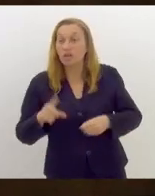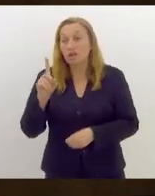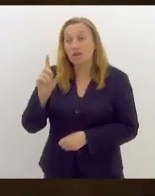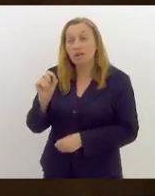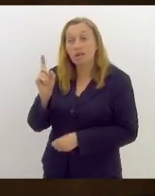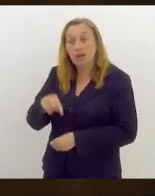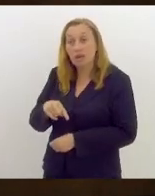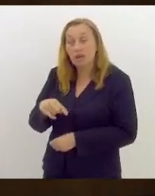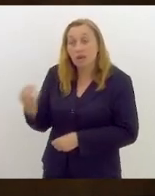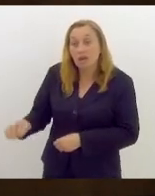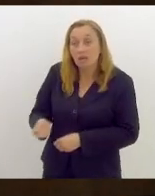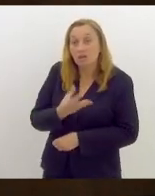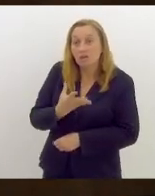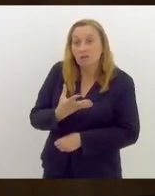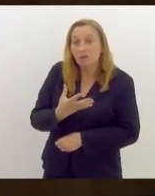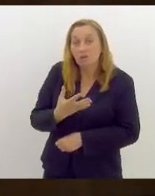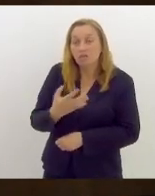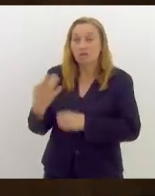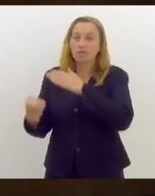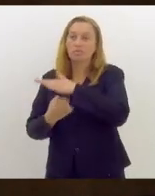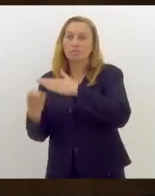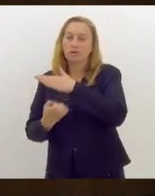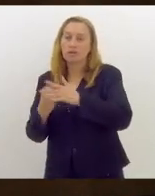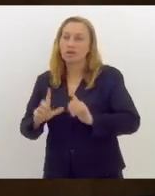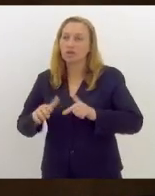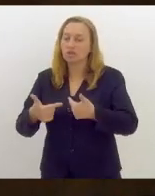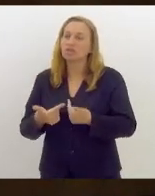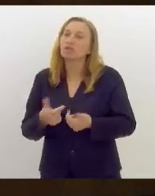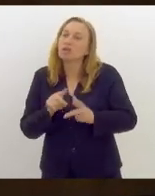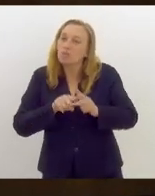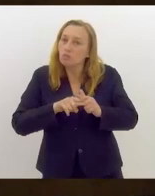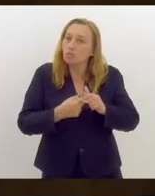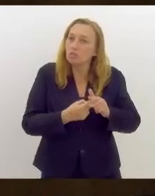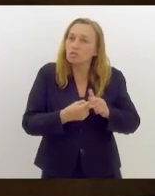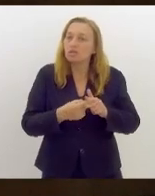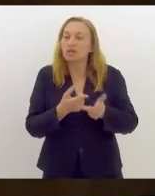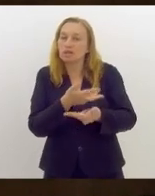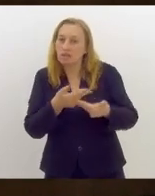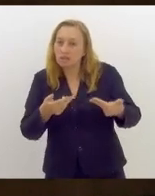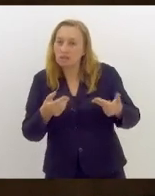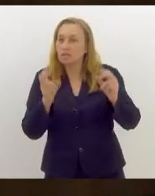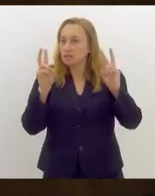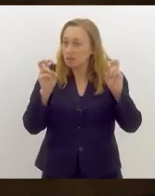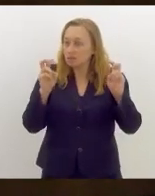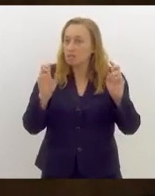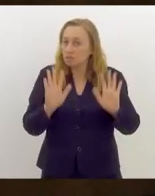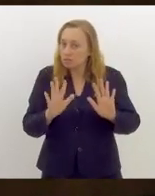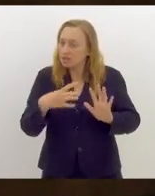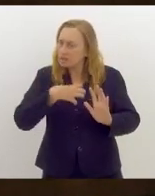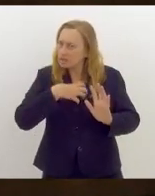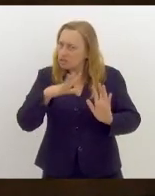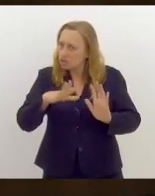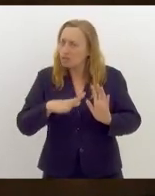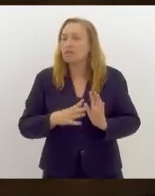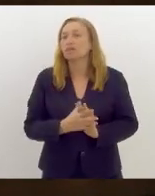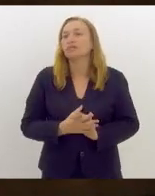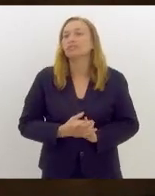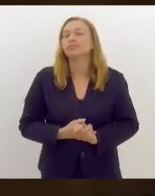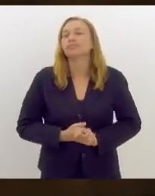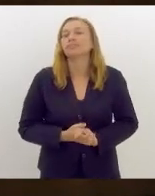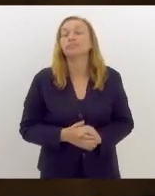da nova concessionária então nós tivemos que mudar um pouco a ordem dessas questões É nesse sentido